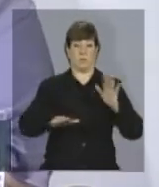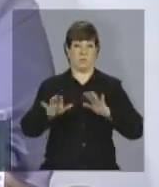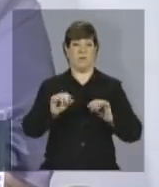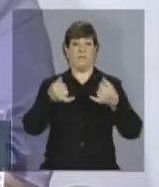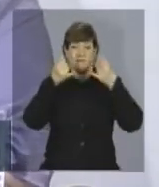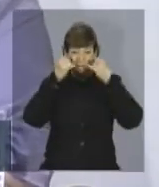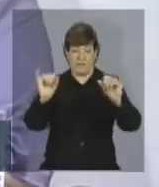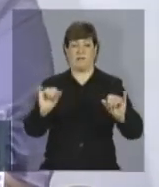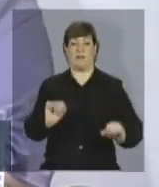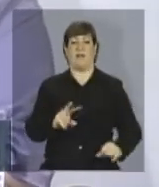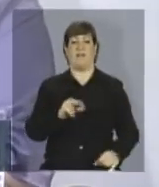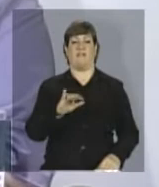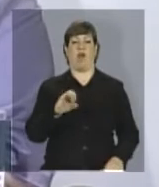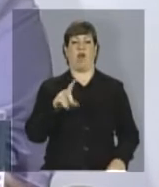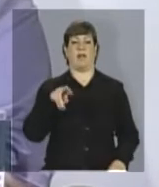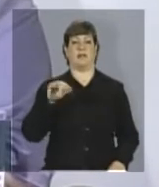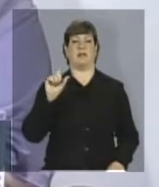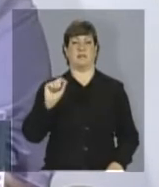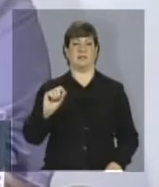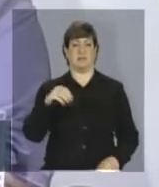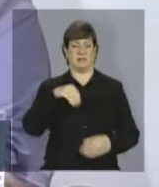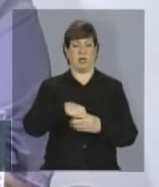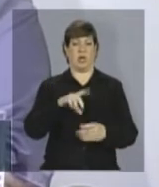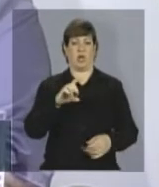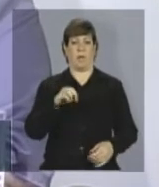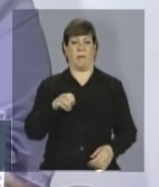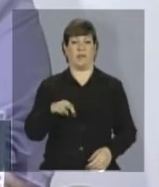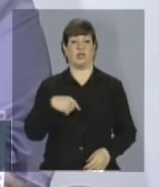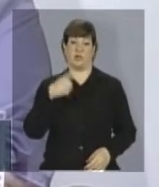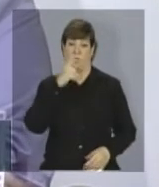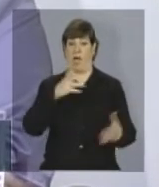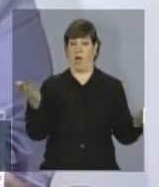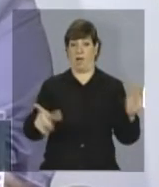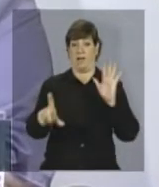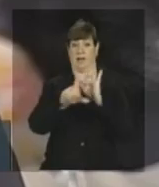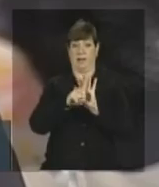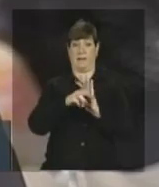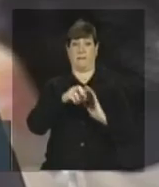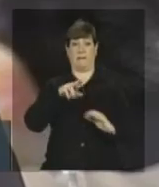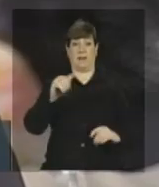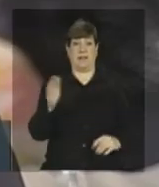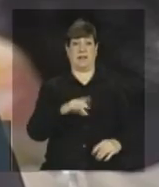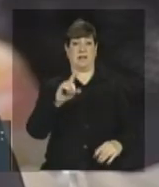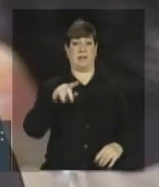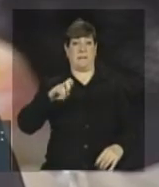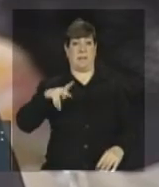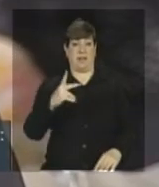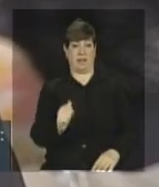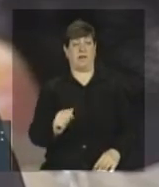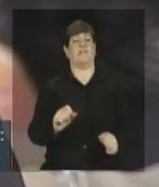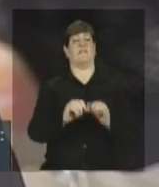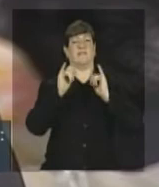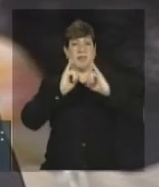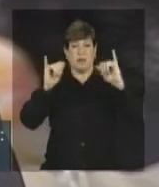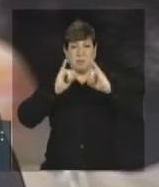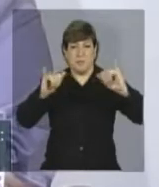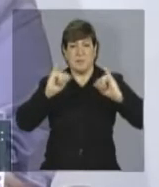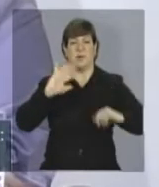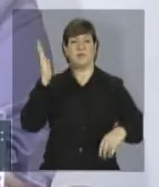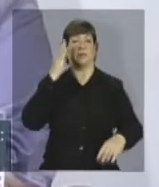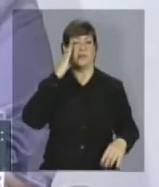doméstica e sexista, conquistamos a Lei Maria da Penha e temos feito campanhas de